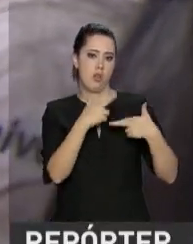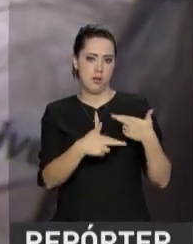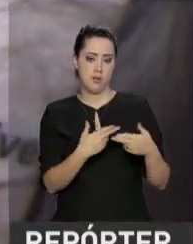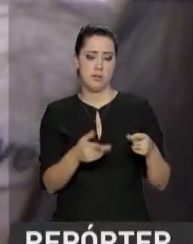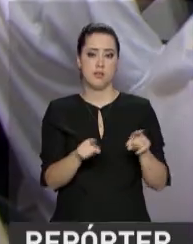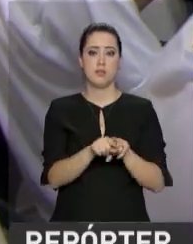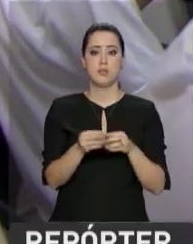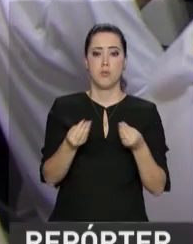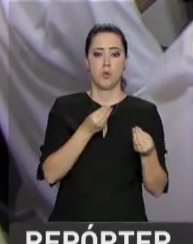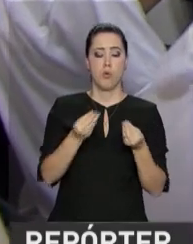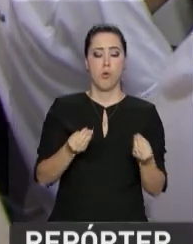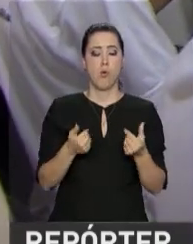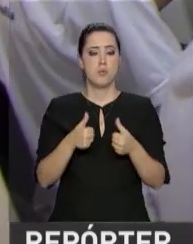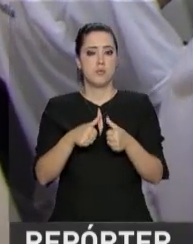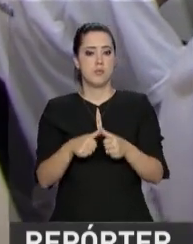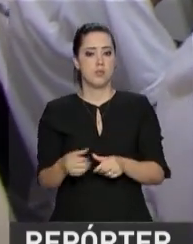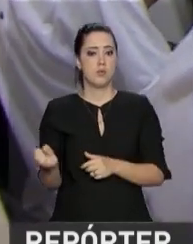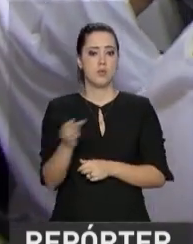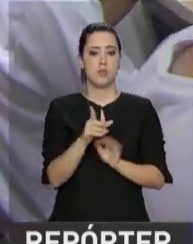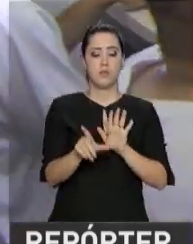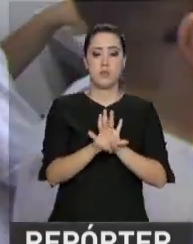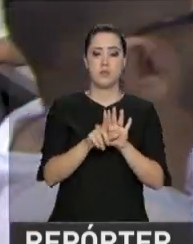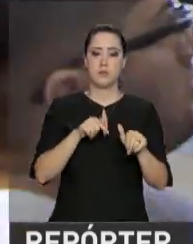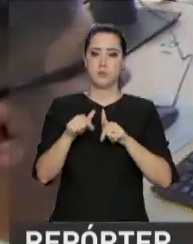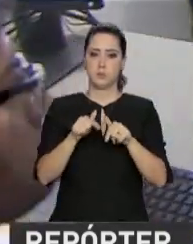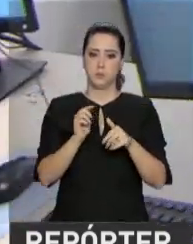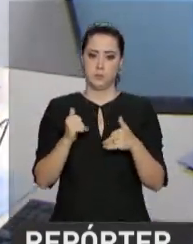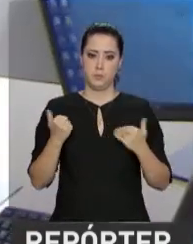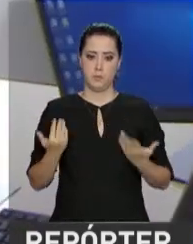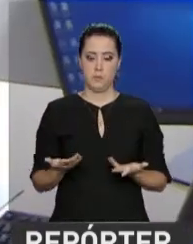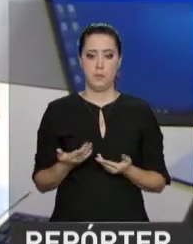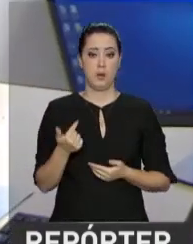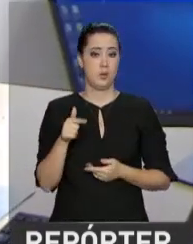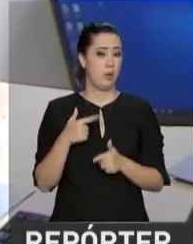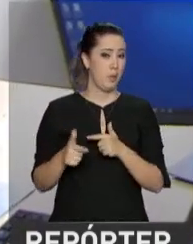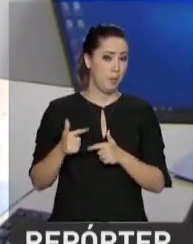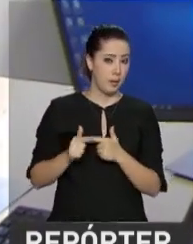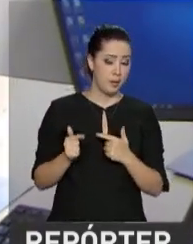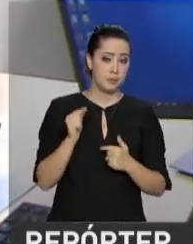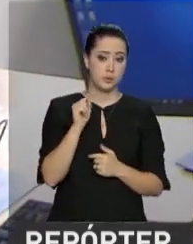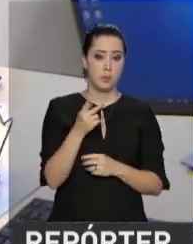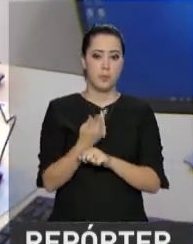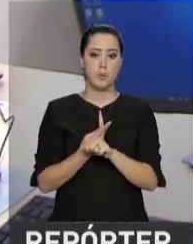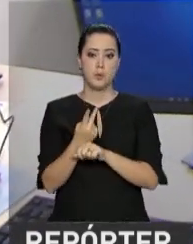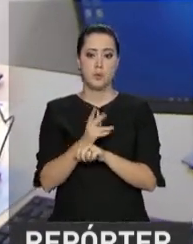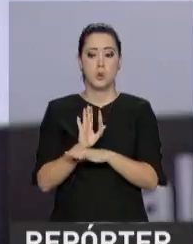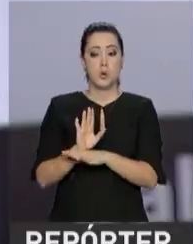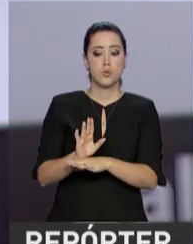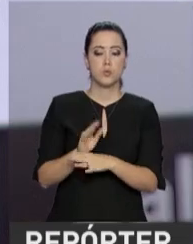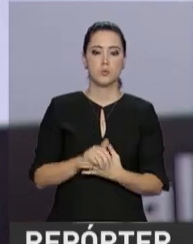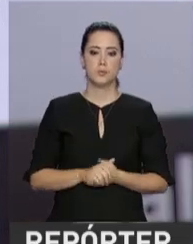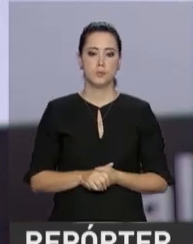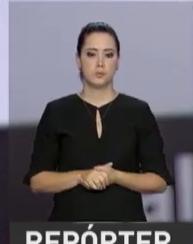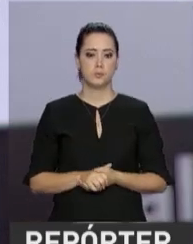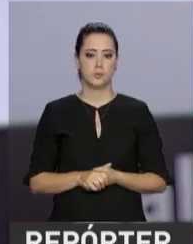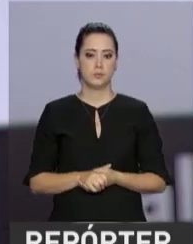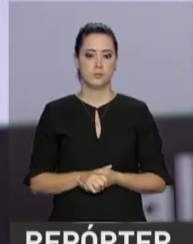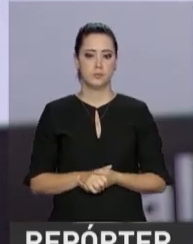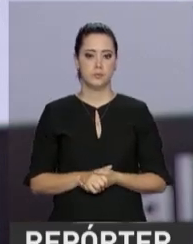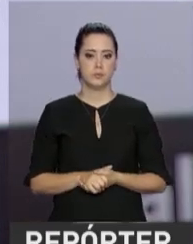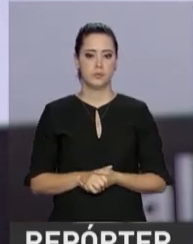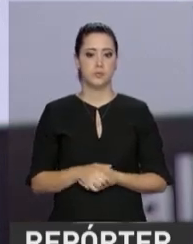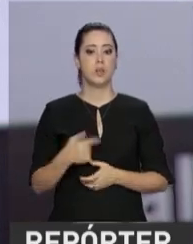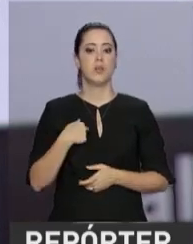sobre como fica a declaração com a nova lei trabalhista para não cair na malha fina procurou ajuda olha minha sogra da